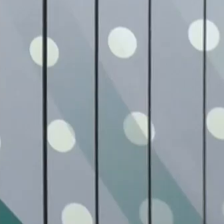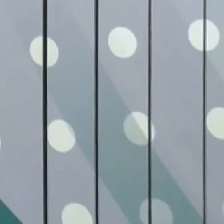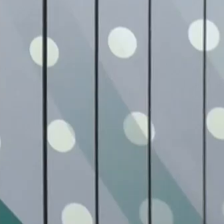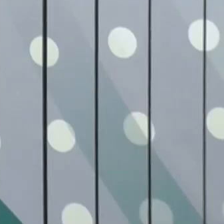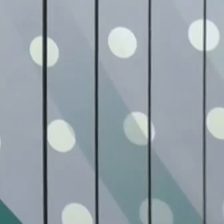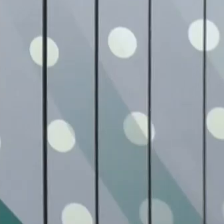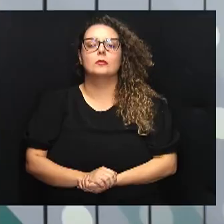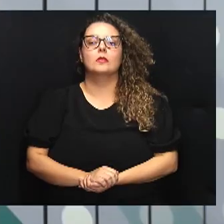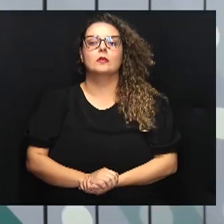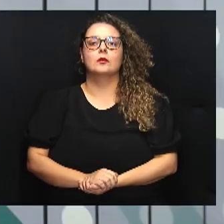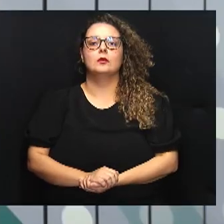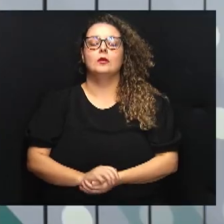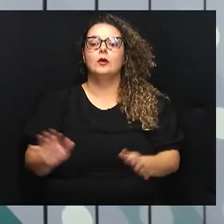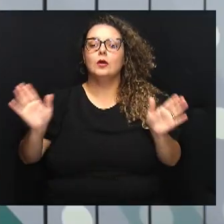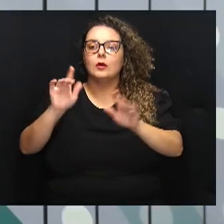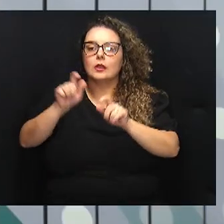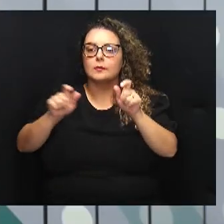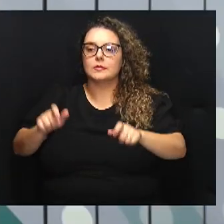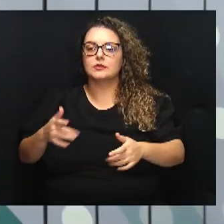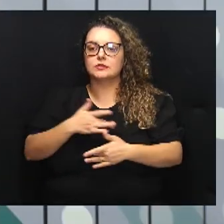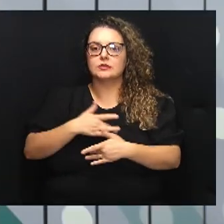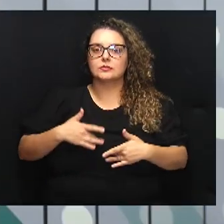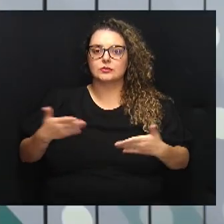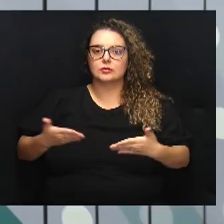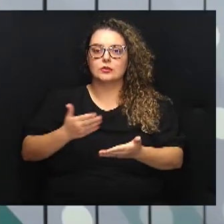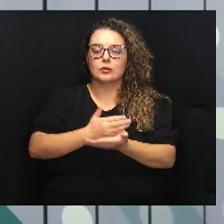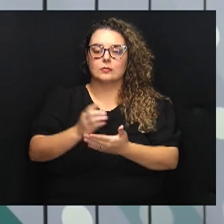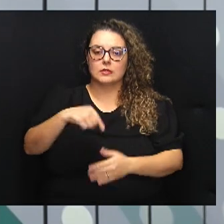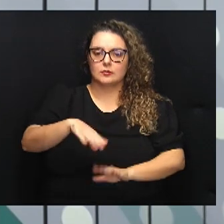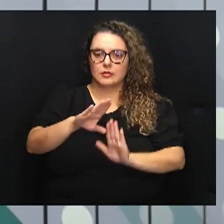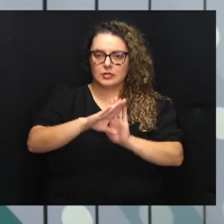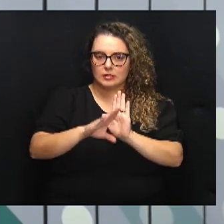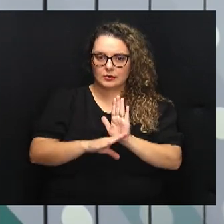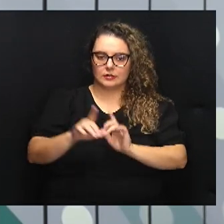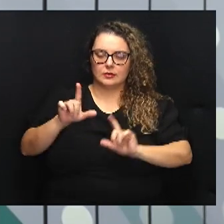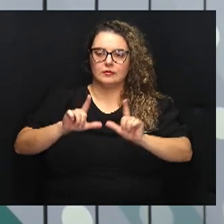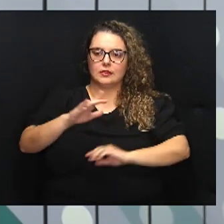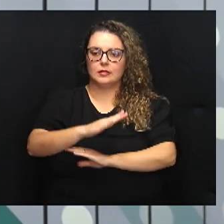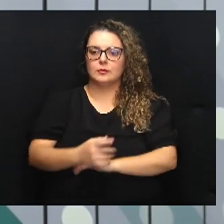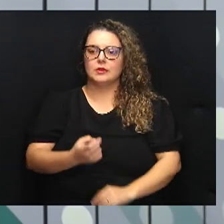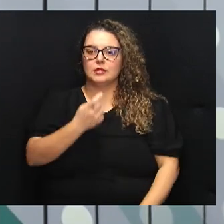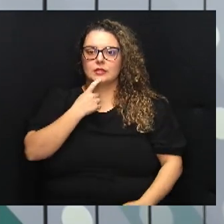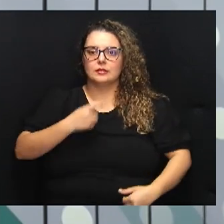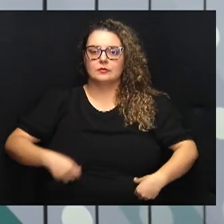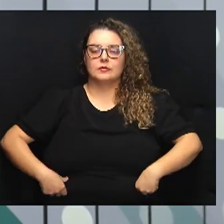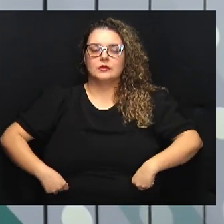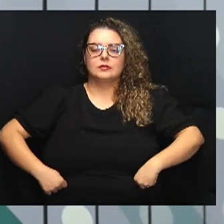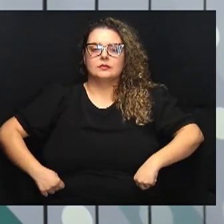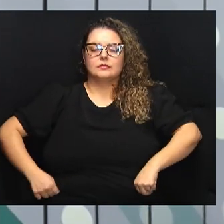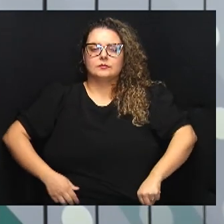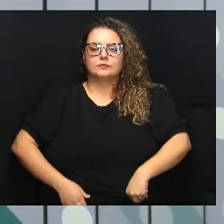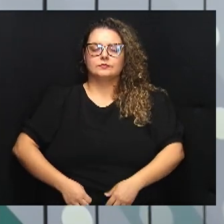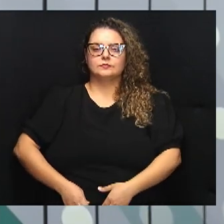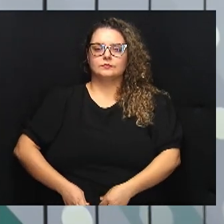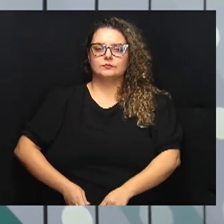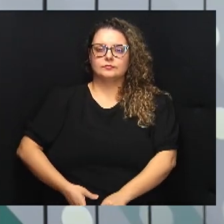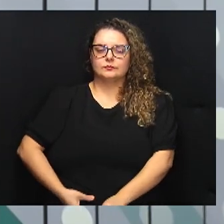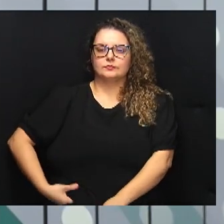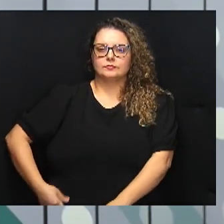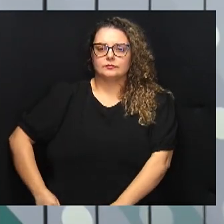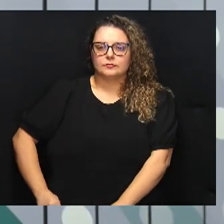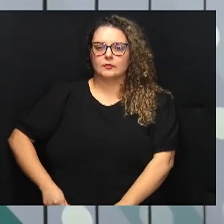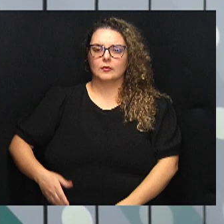Olá pessoal, mais um Saúde Agora começando aqui na programação da TV Câmara Campinas. Hoje nós vamos falar sobre